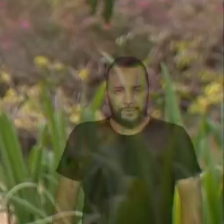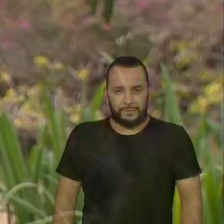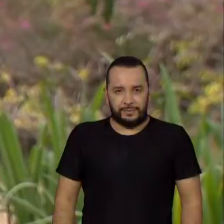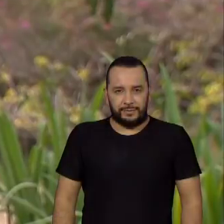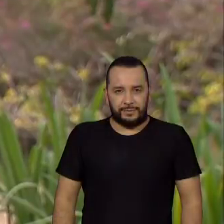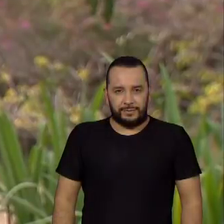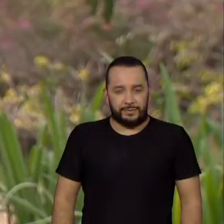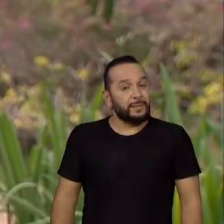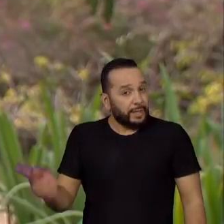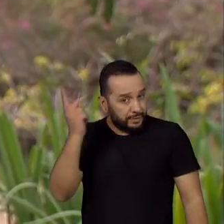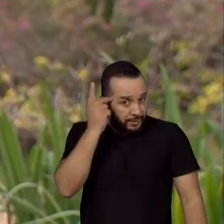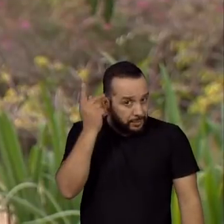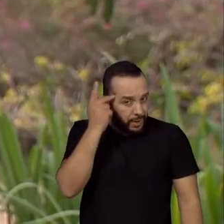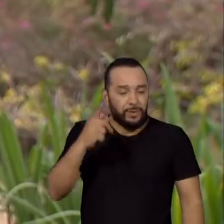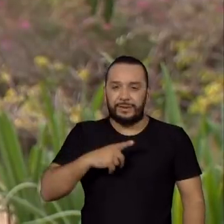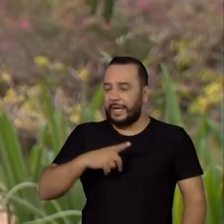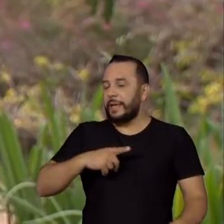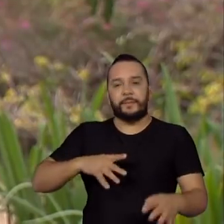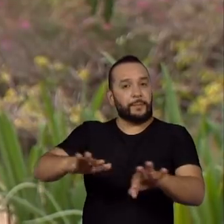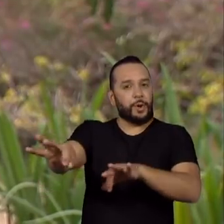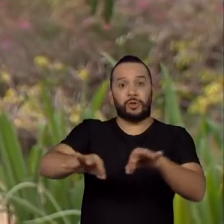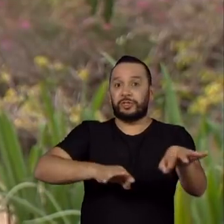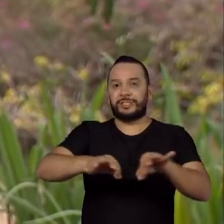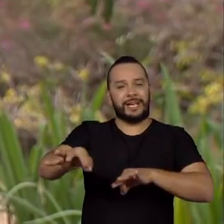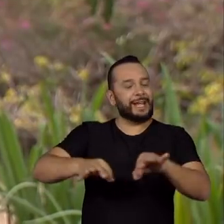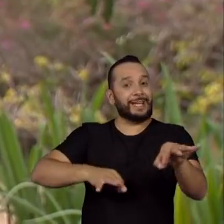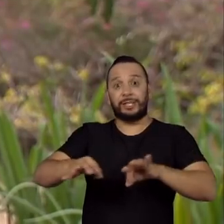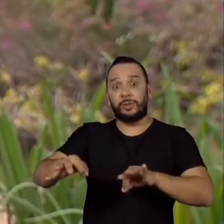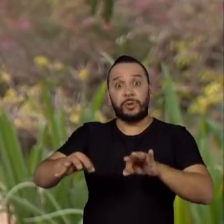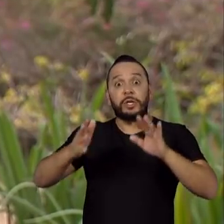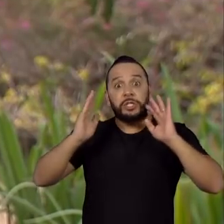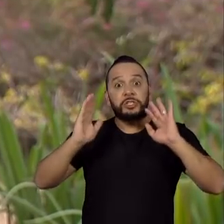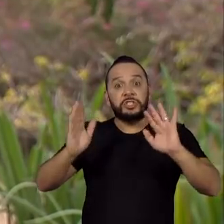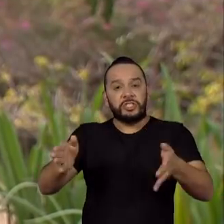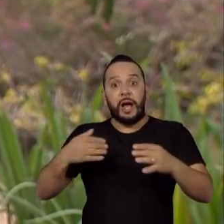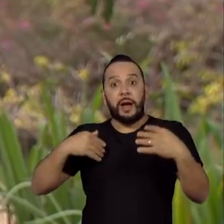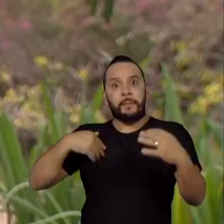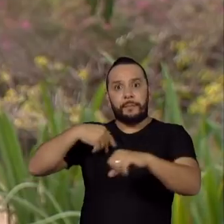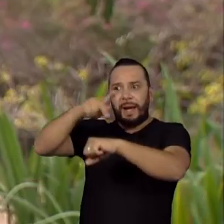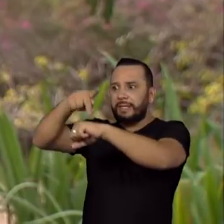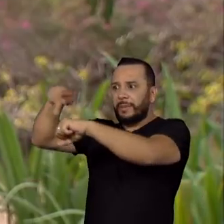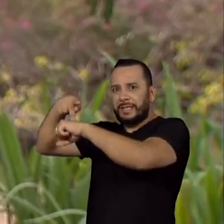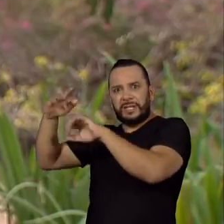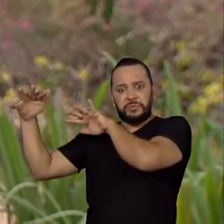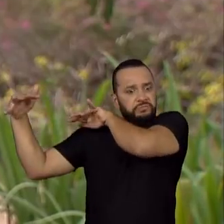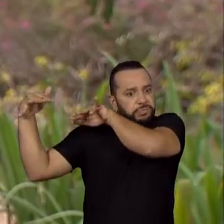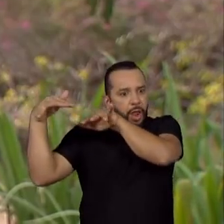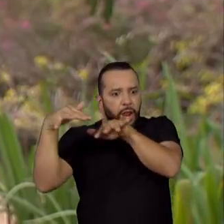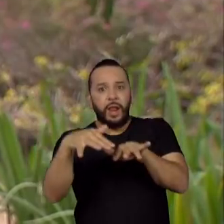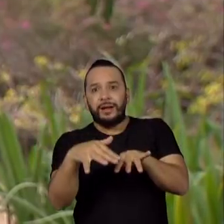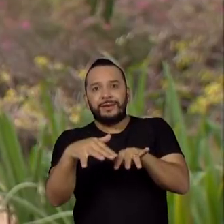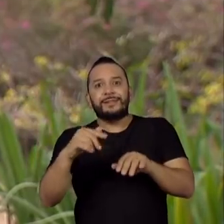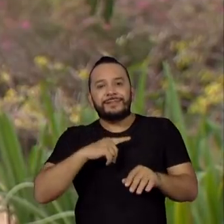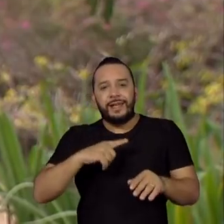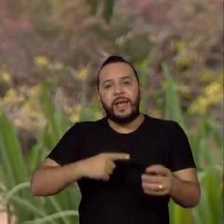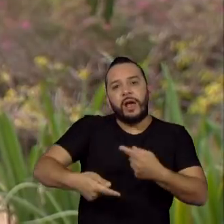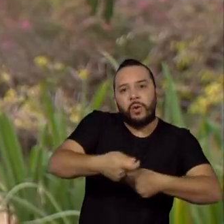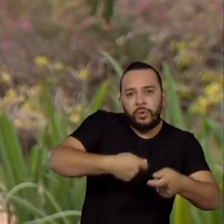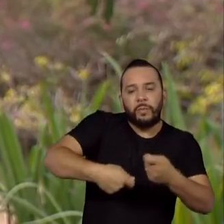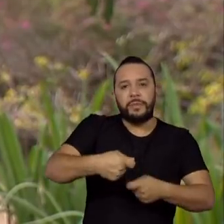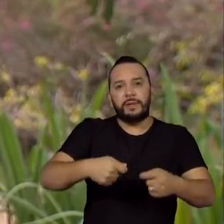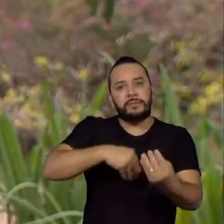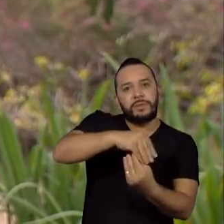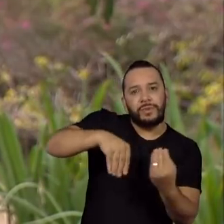São Paulo participa de uma iniciativa internacional de apoio à economia circular que inclui a alimentação. O